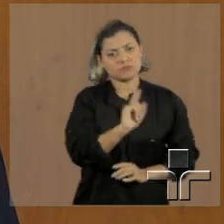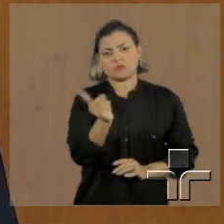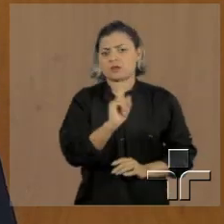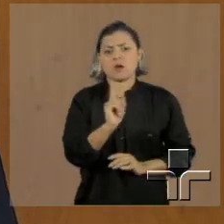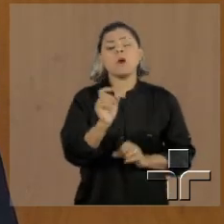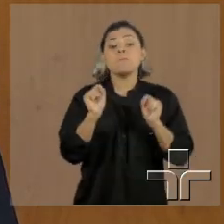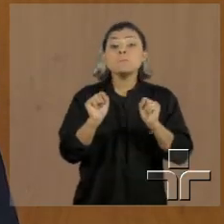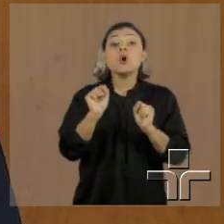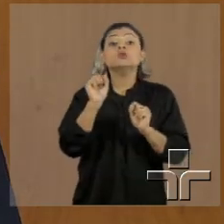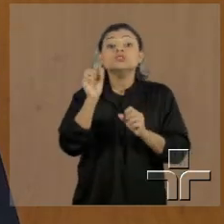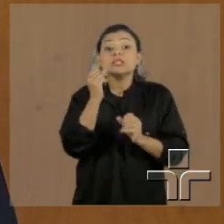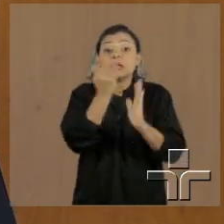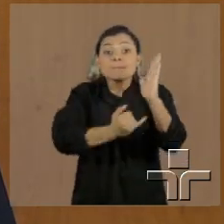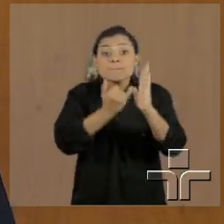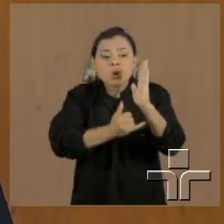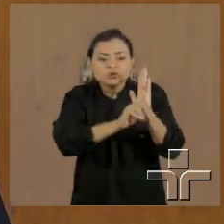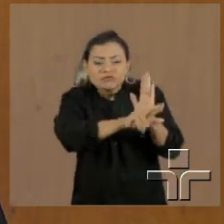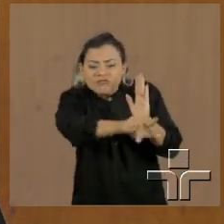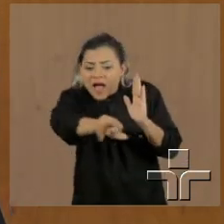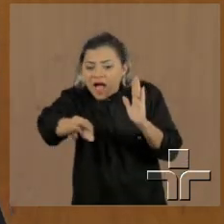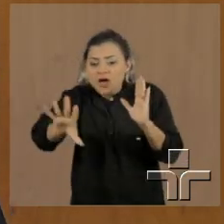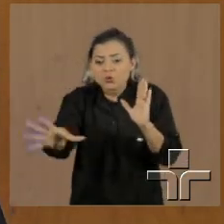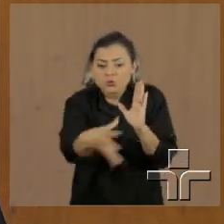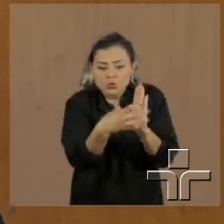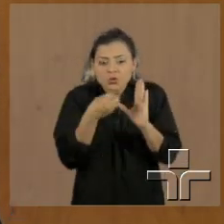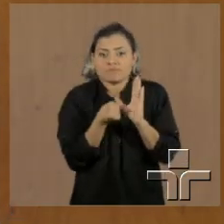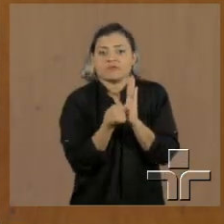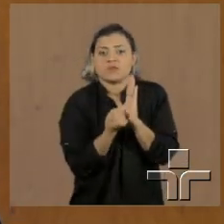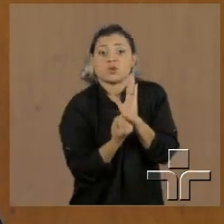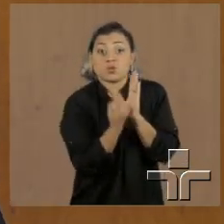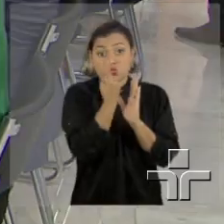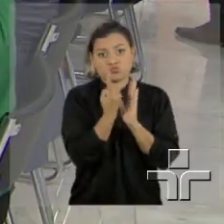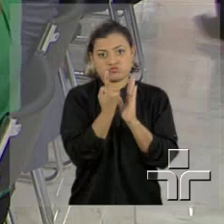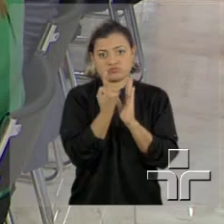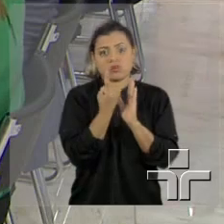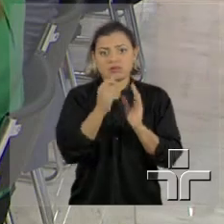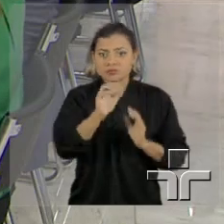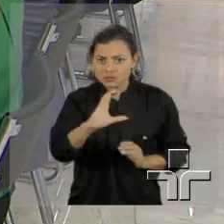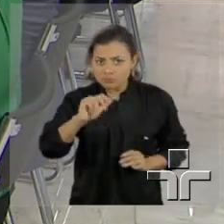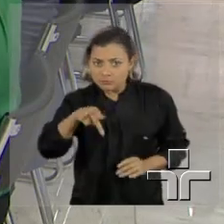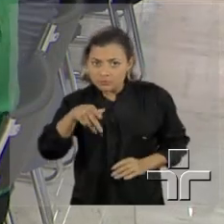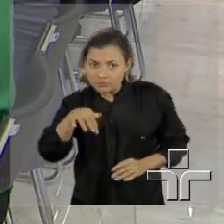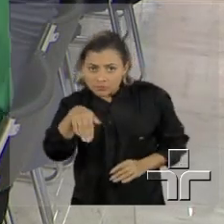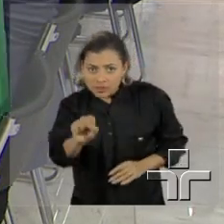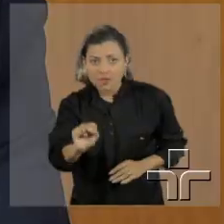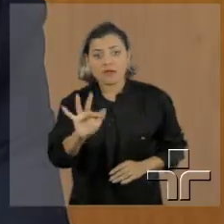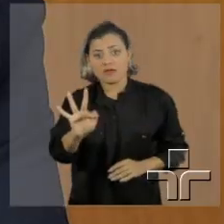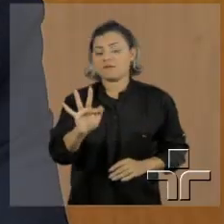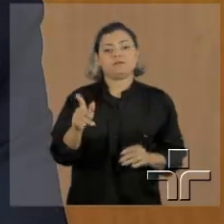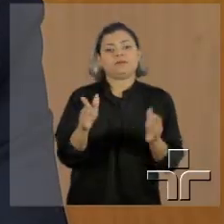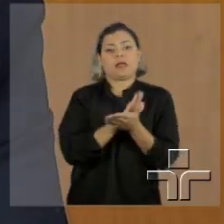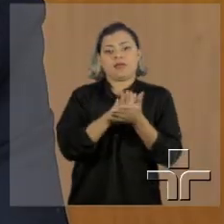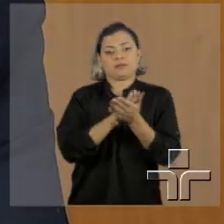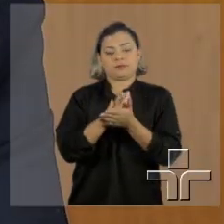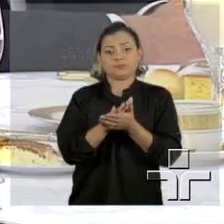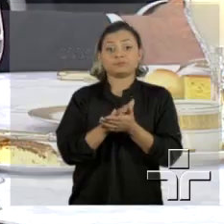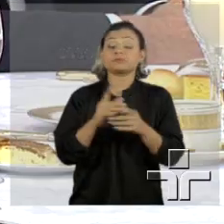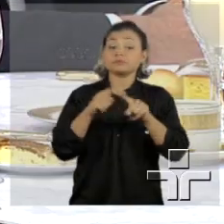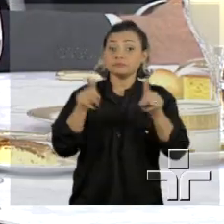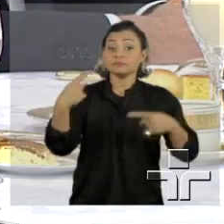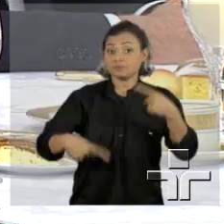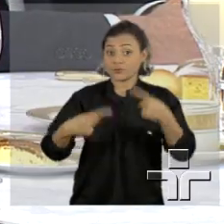impostos, que logicamente isso vai acontecer. CPMF de volta, não. Durante o café, o presidente gerou nova